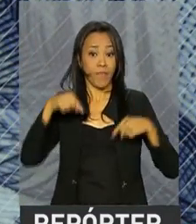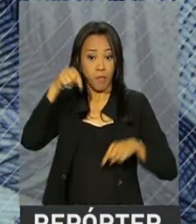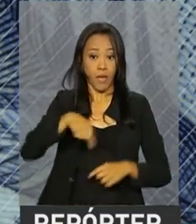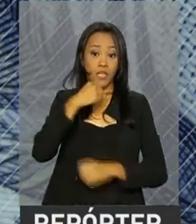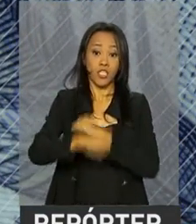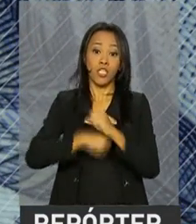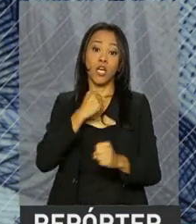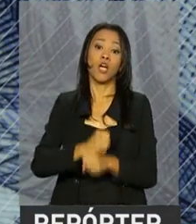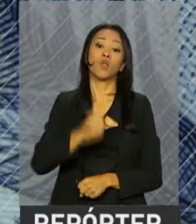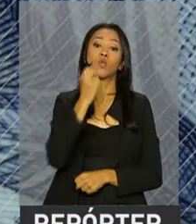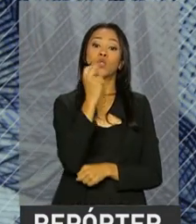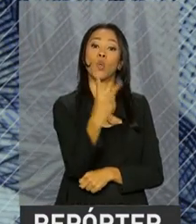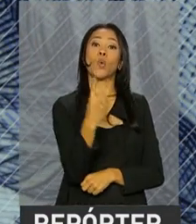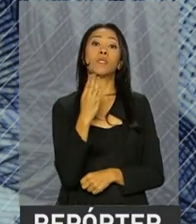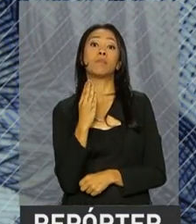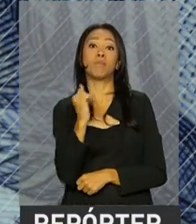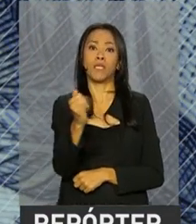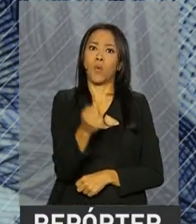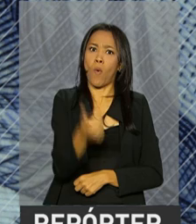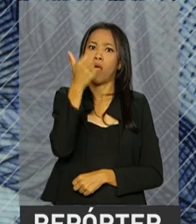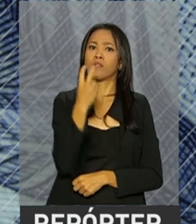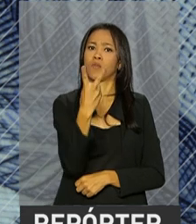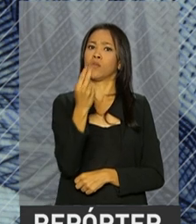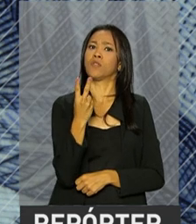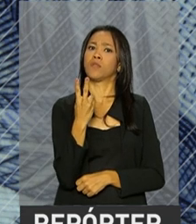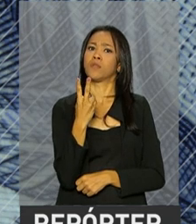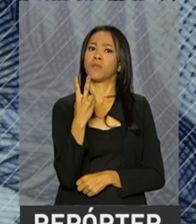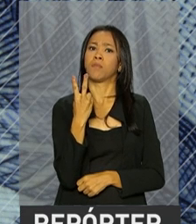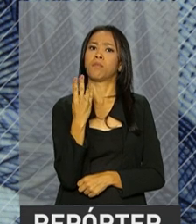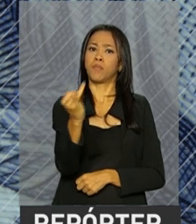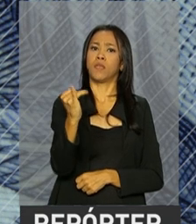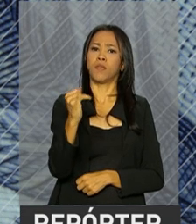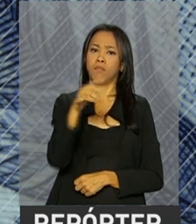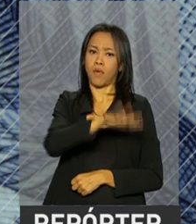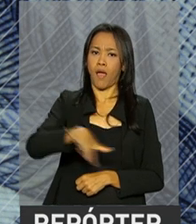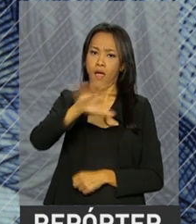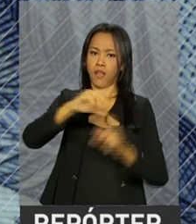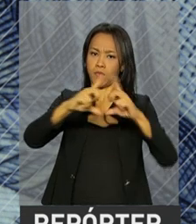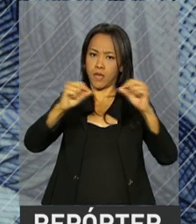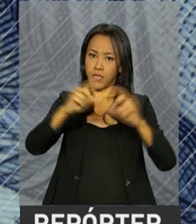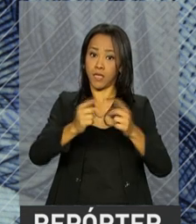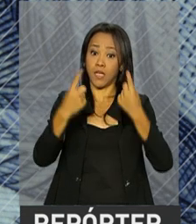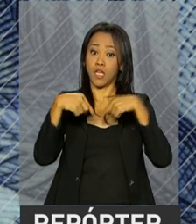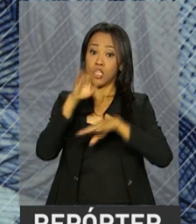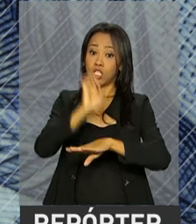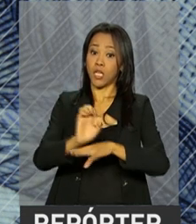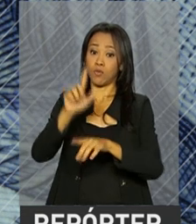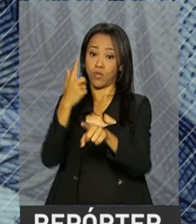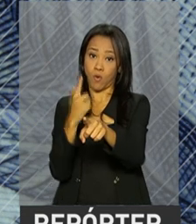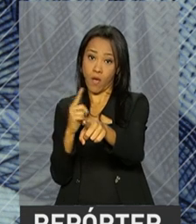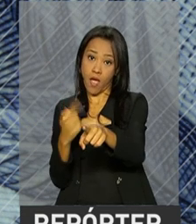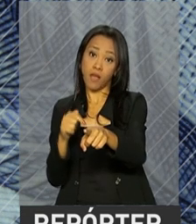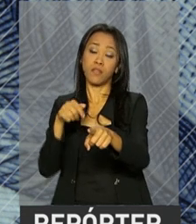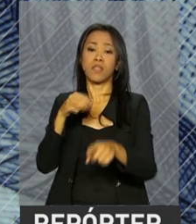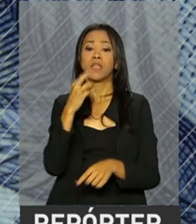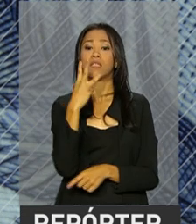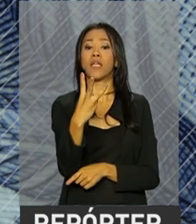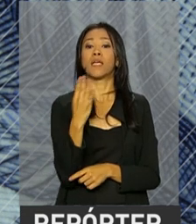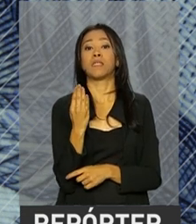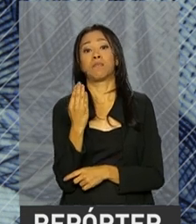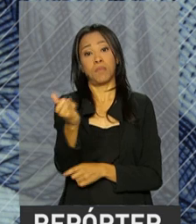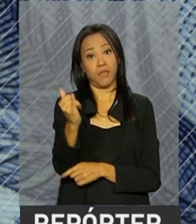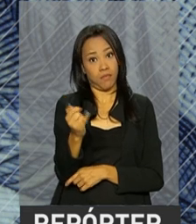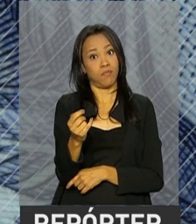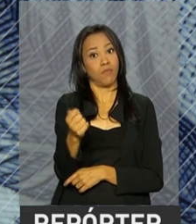R bilhões de reais disponíveis para o Distrito Federal já para o Estado de Goiás são cerca de R 3 bilhões